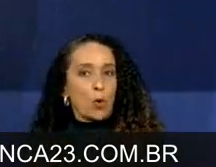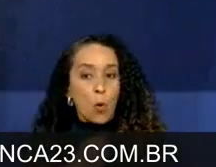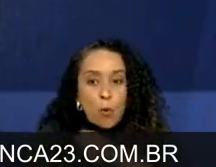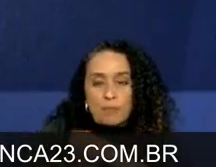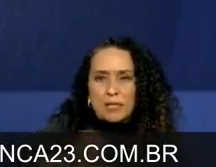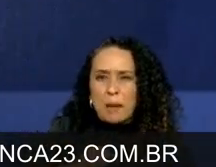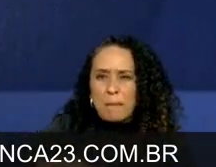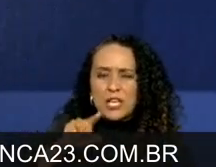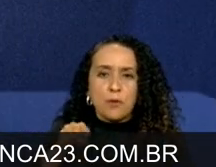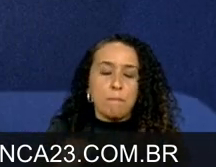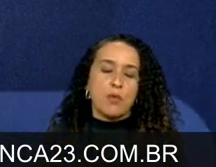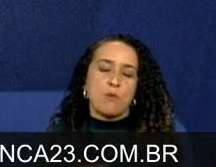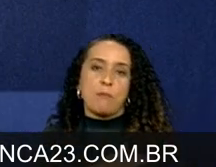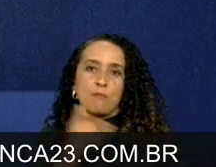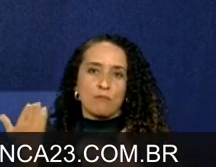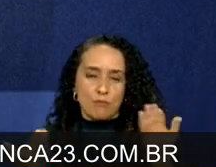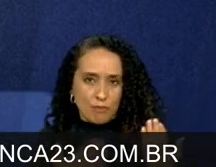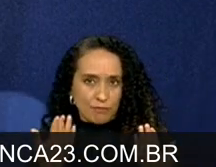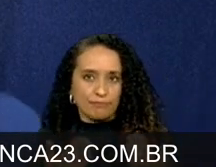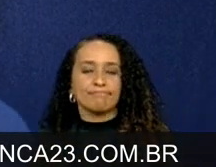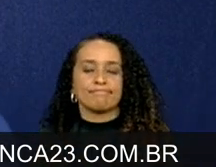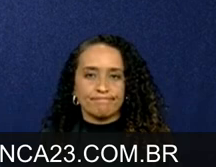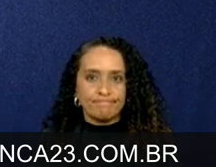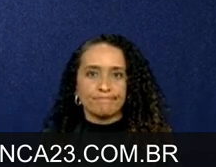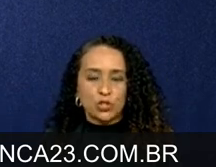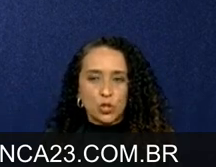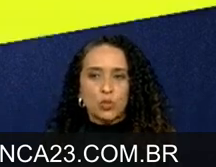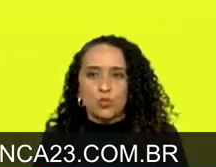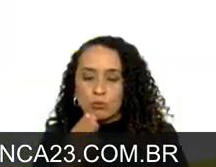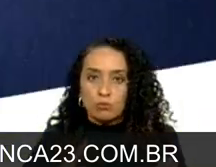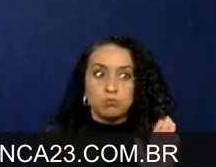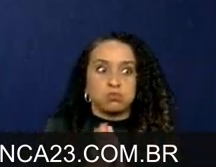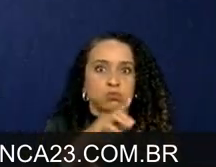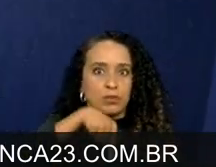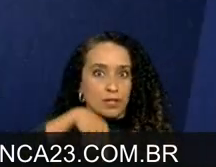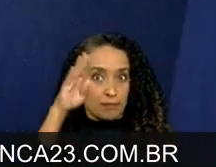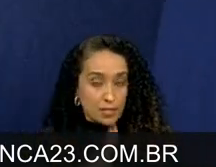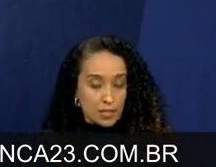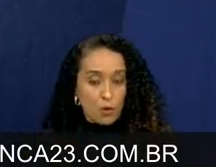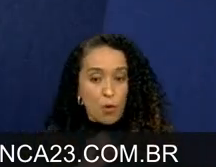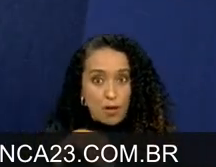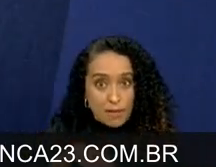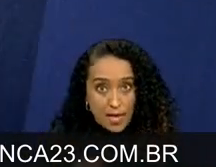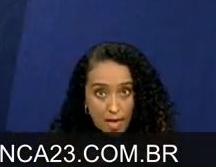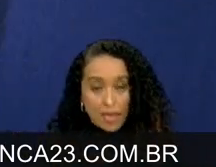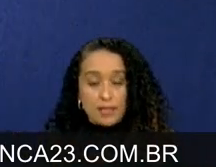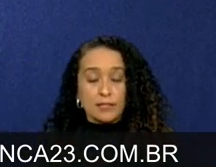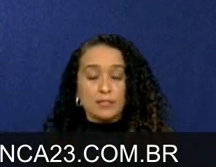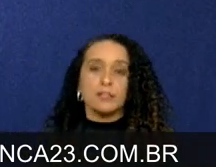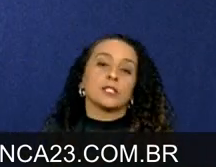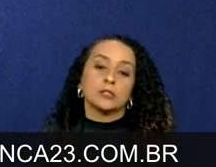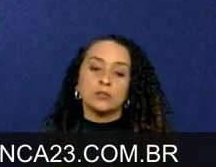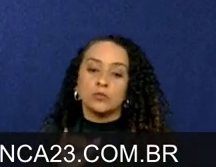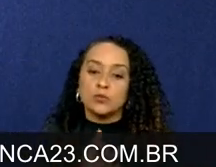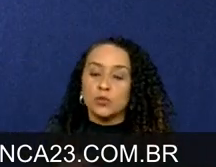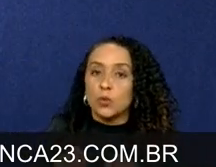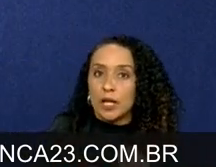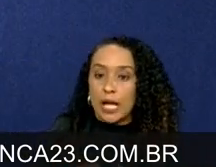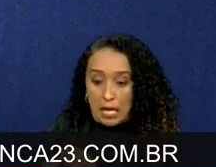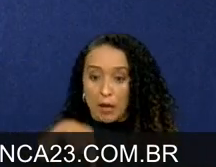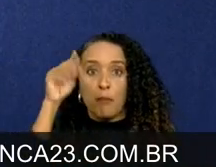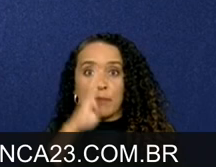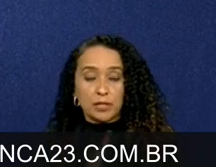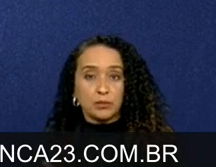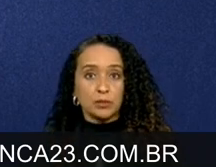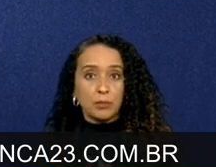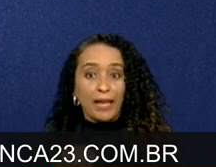mais de 1.000 mortes causadas pela dengue, um número recorde no Brasil. Segundo a OMS, Organização Mundial da Saúde, o Brasil